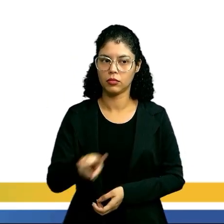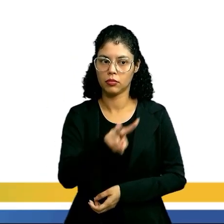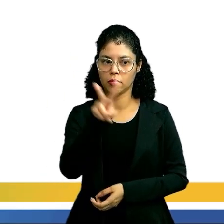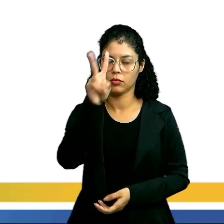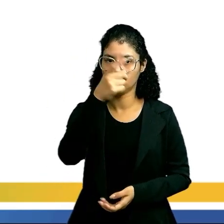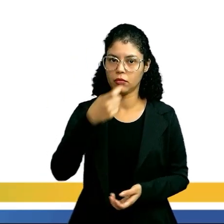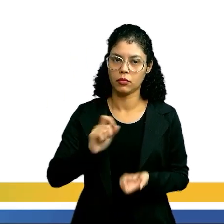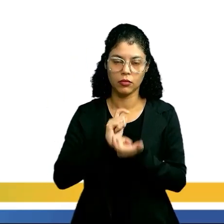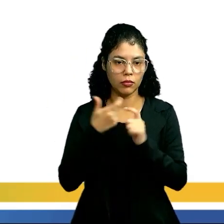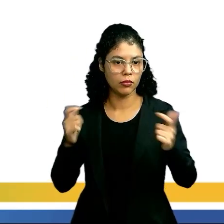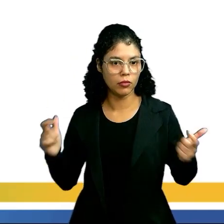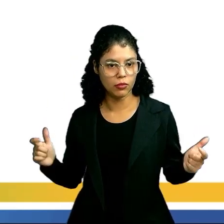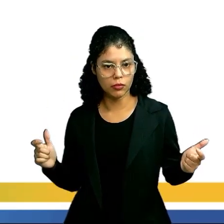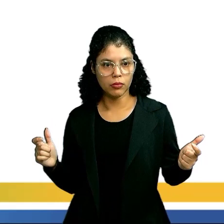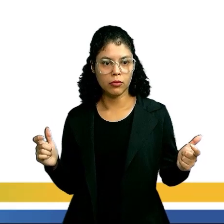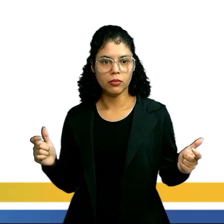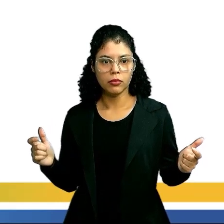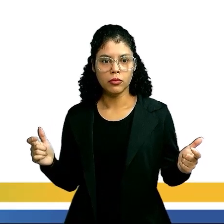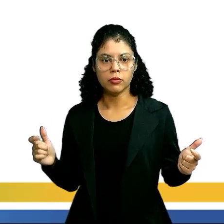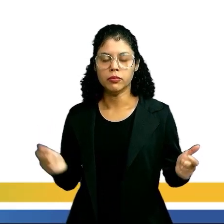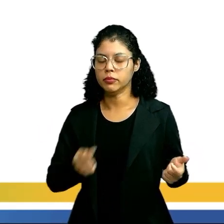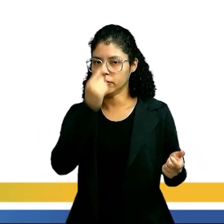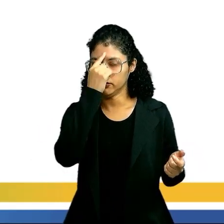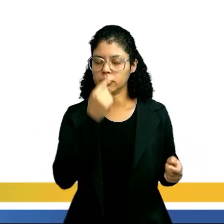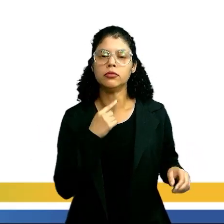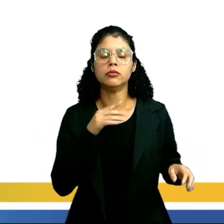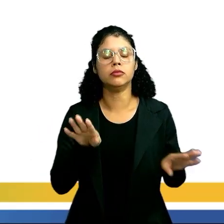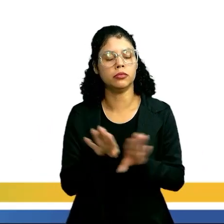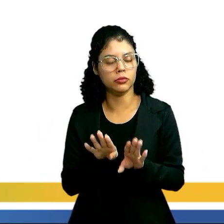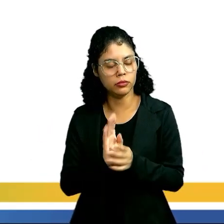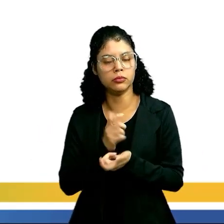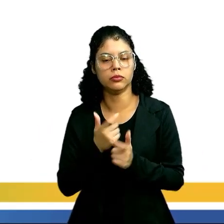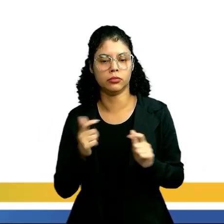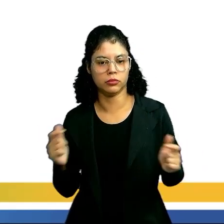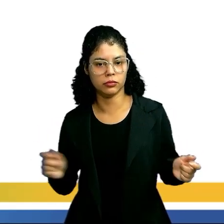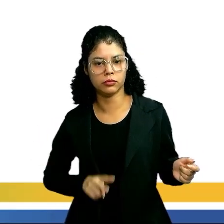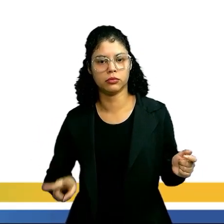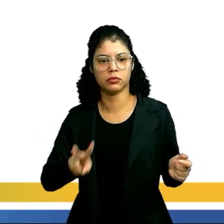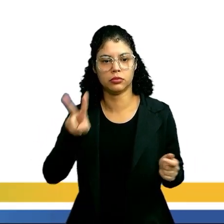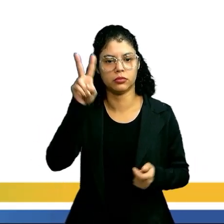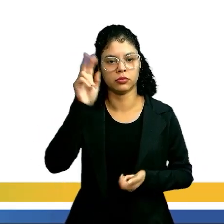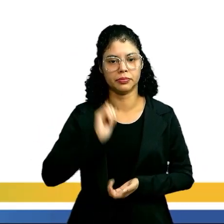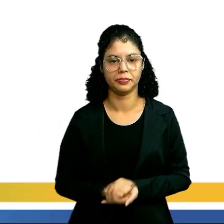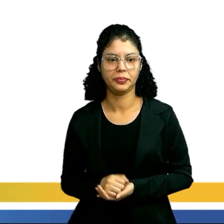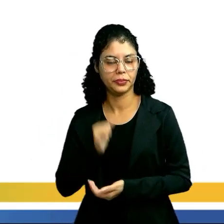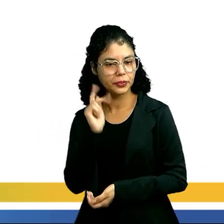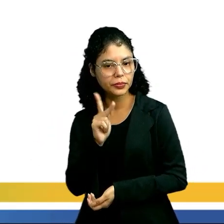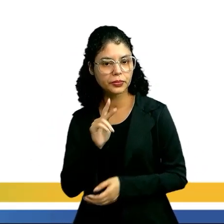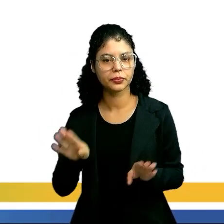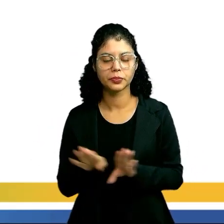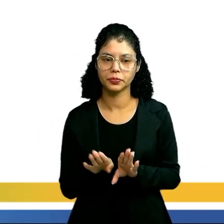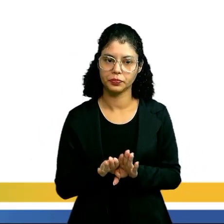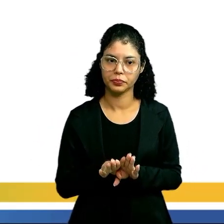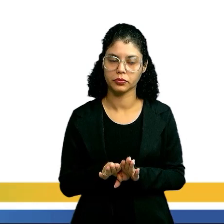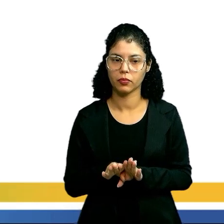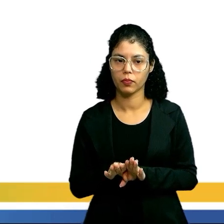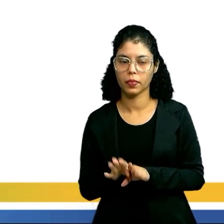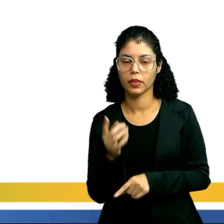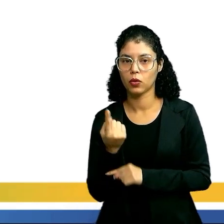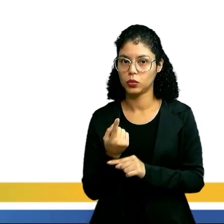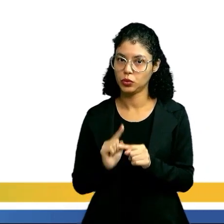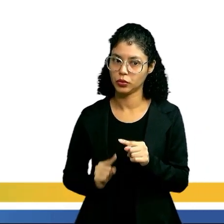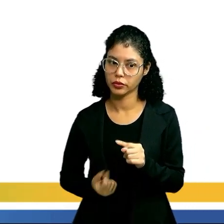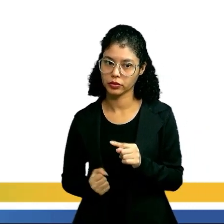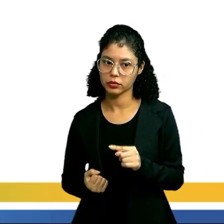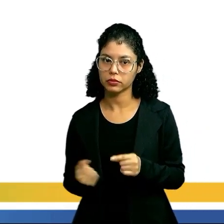x estão aumentando e a imagem também está aumentando o valor. Tá? Não se engane, 1 oitavo é menor